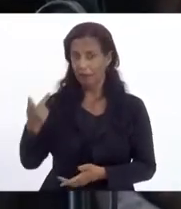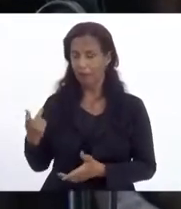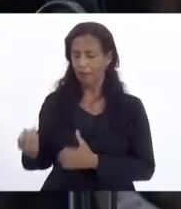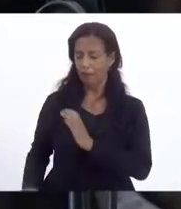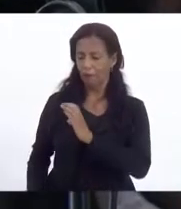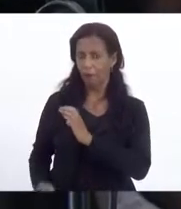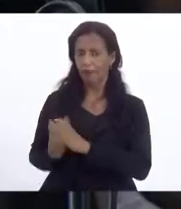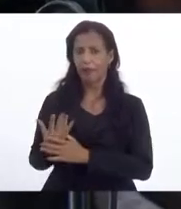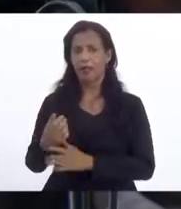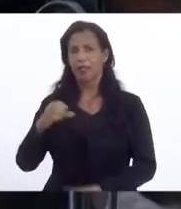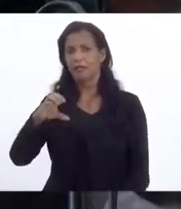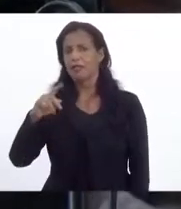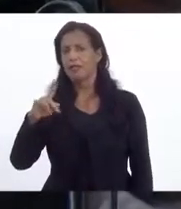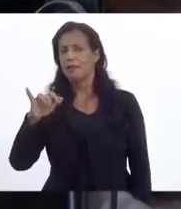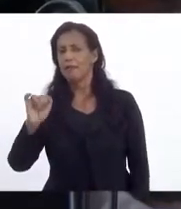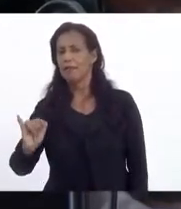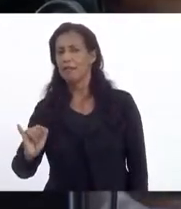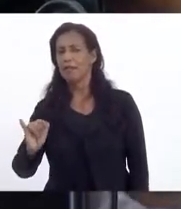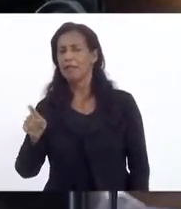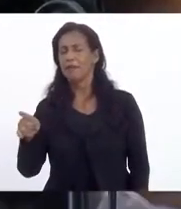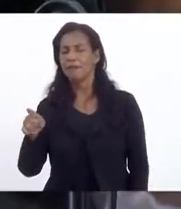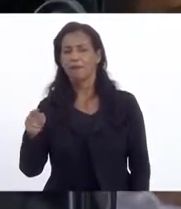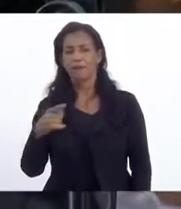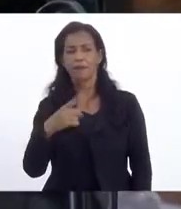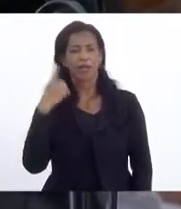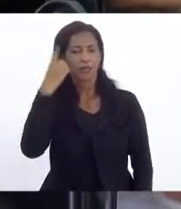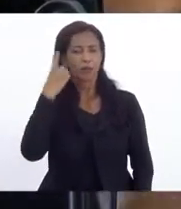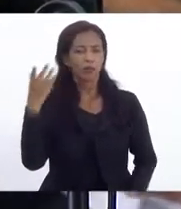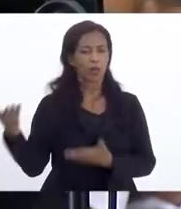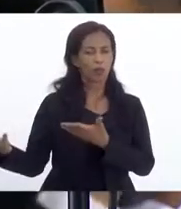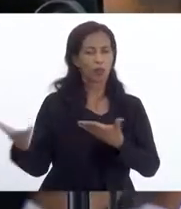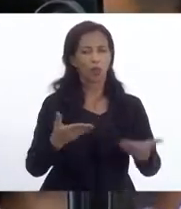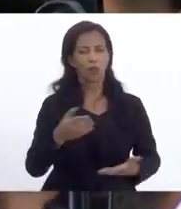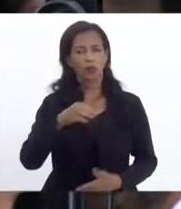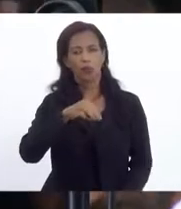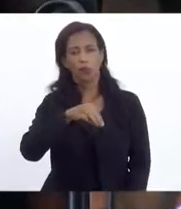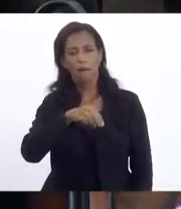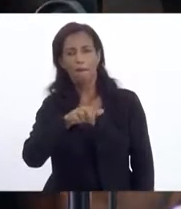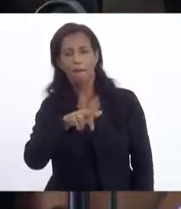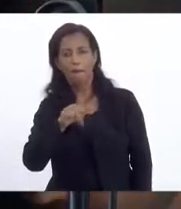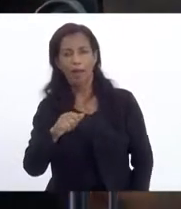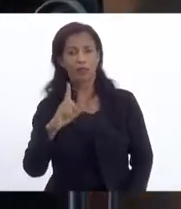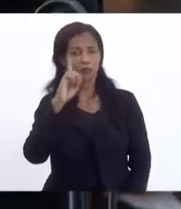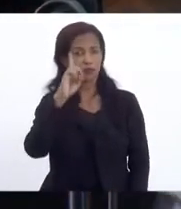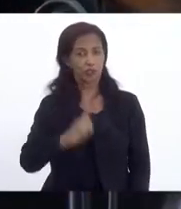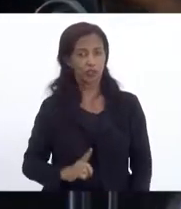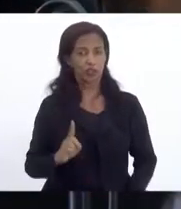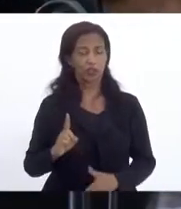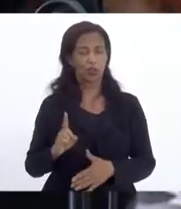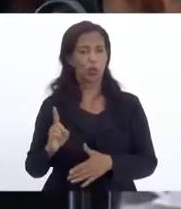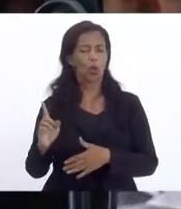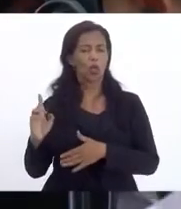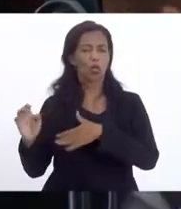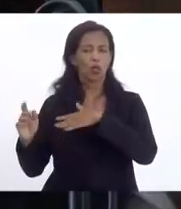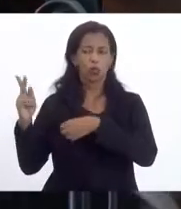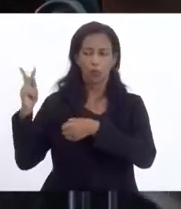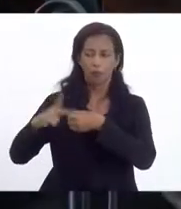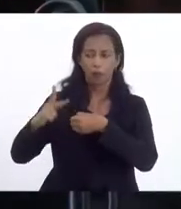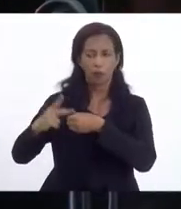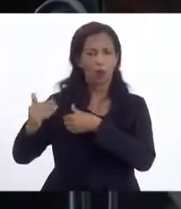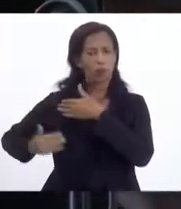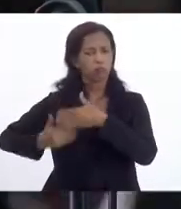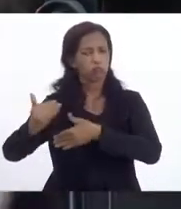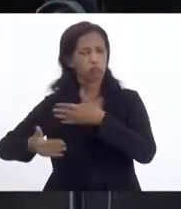O deputado André teve a ideia de trazer a Magda Chambriá para trabalhar conosco, para assessorar a CPI, foi diretora-geral da Agência Nacional do Petróleo, uma carreira brilhante